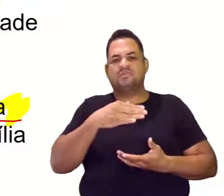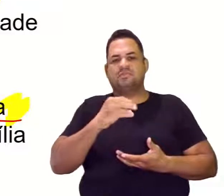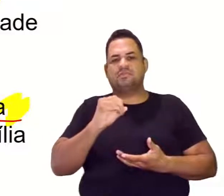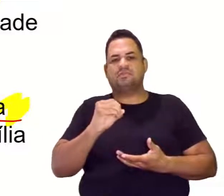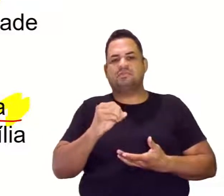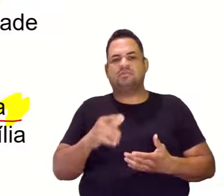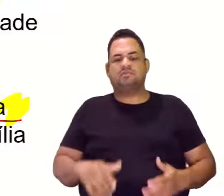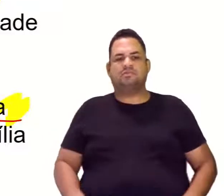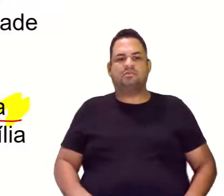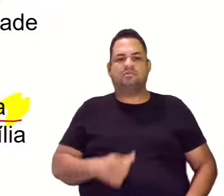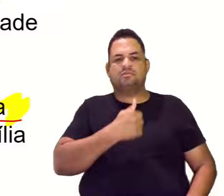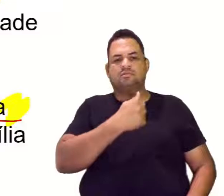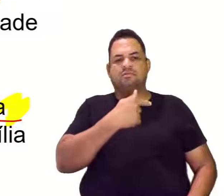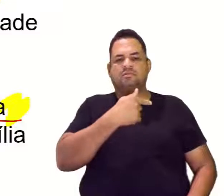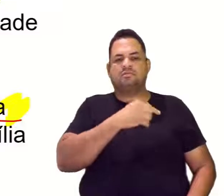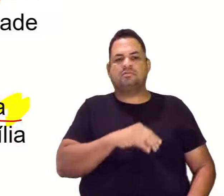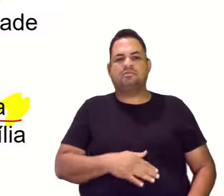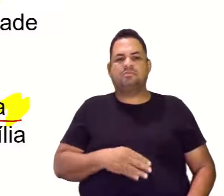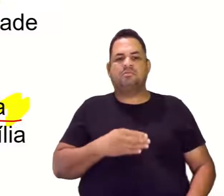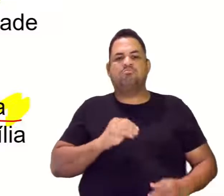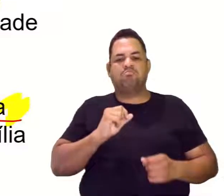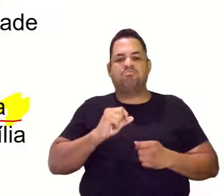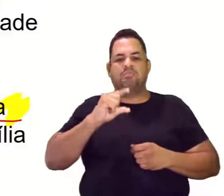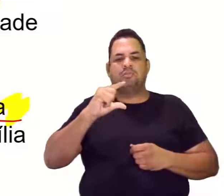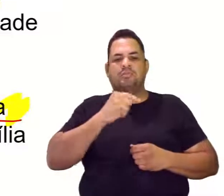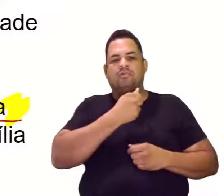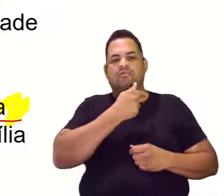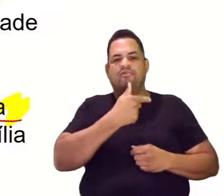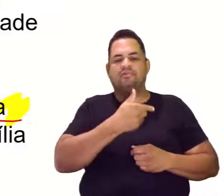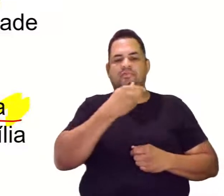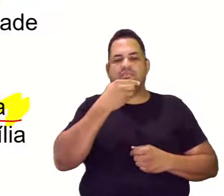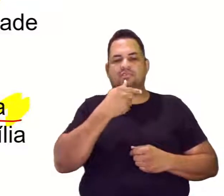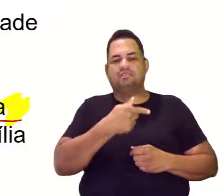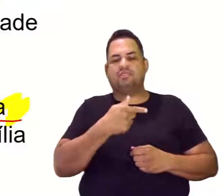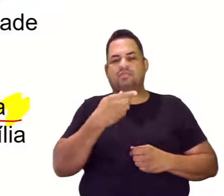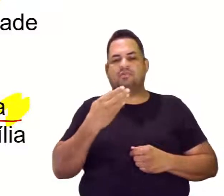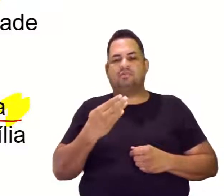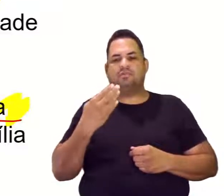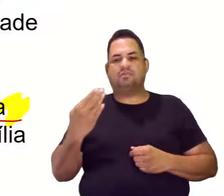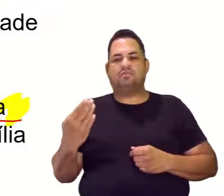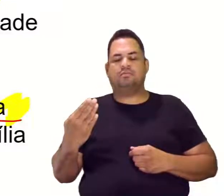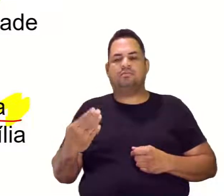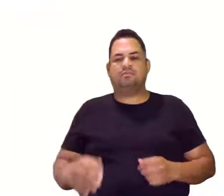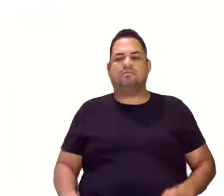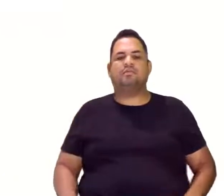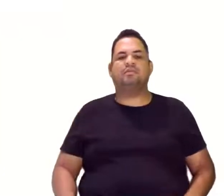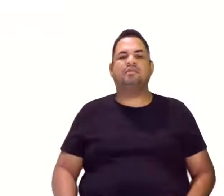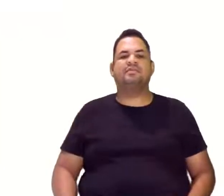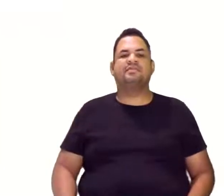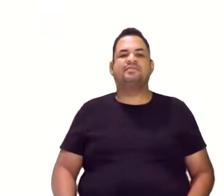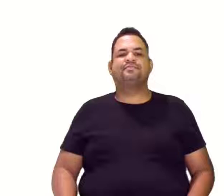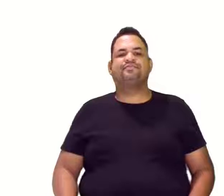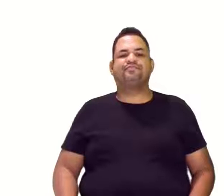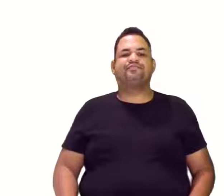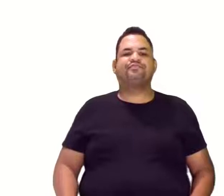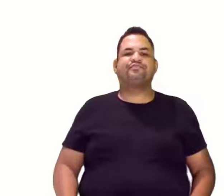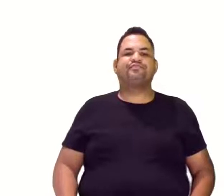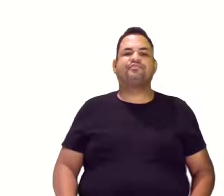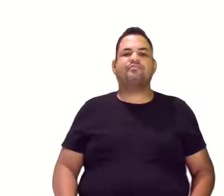770. E aqui de 120 aumentou 24, né? Isso. Então ficou 144. Isso, 144. Então se eu